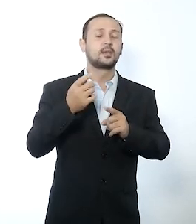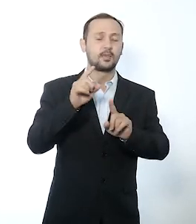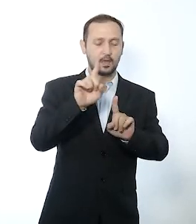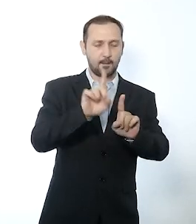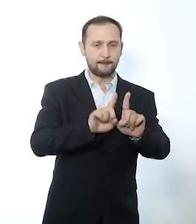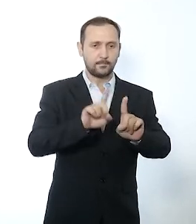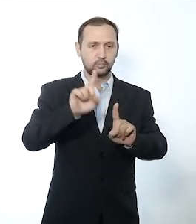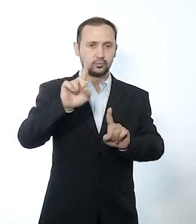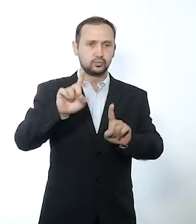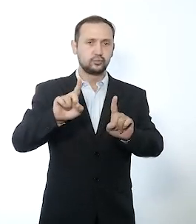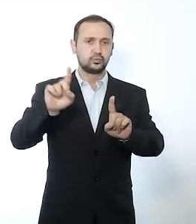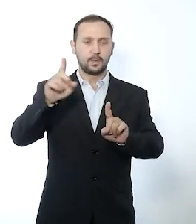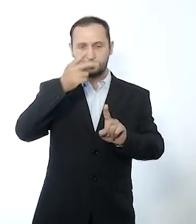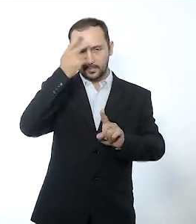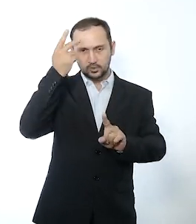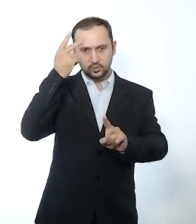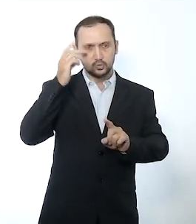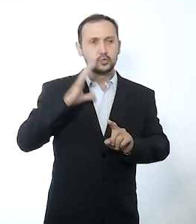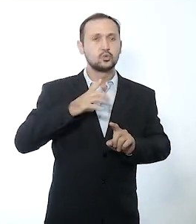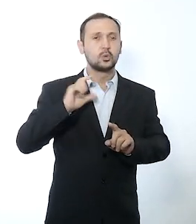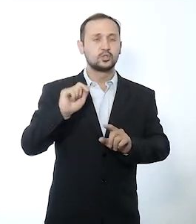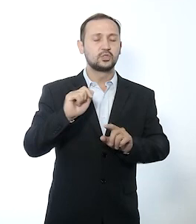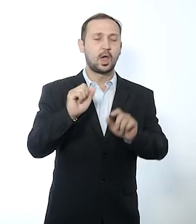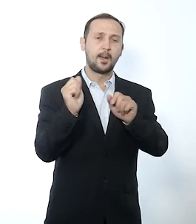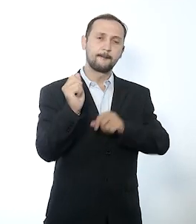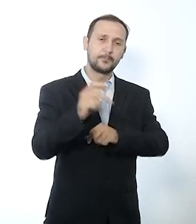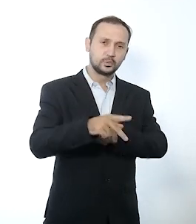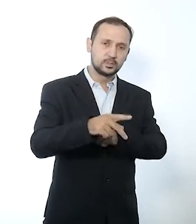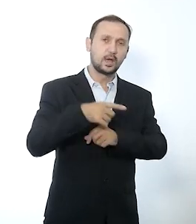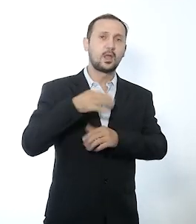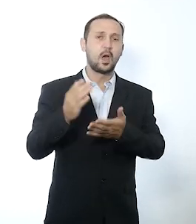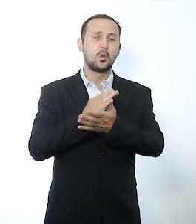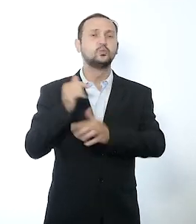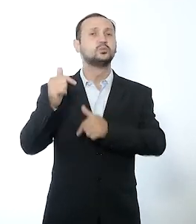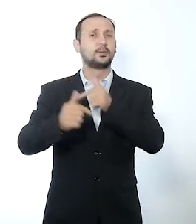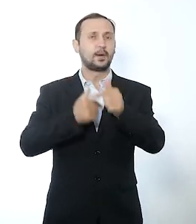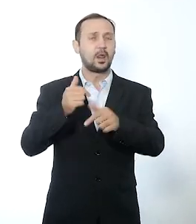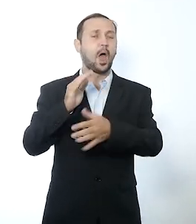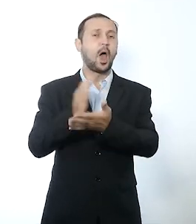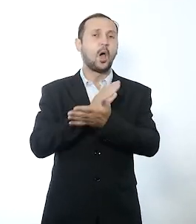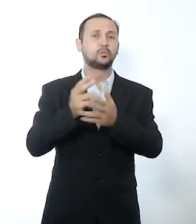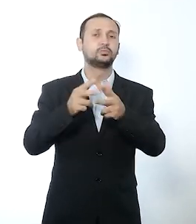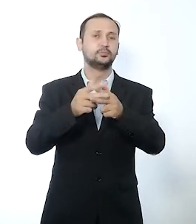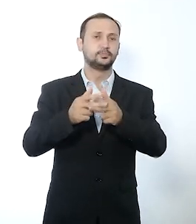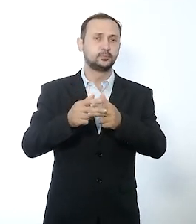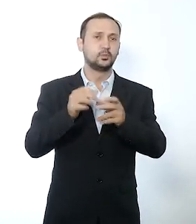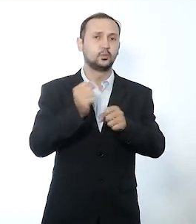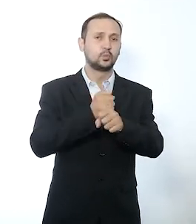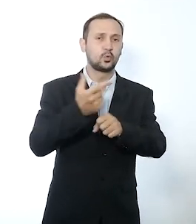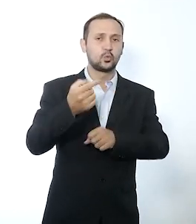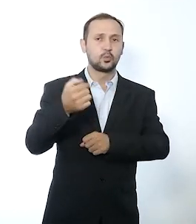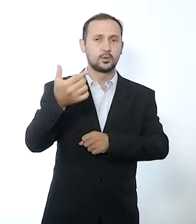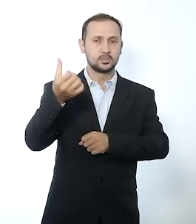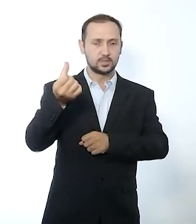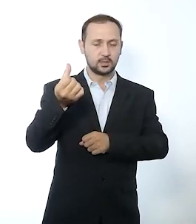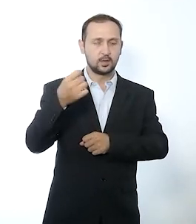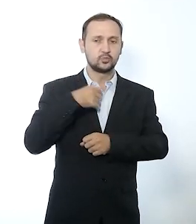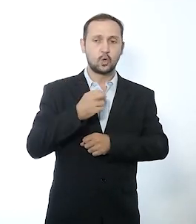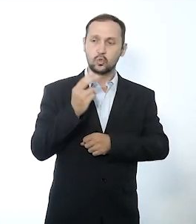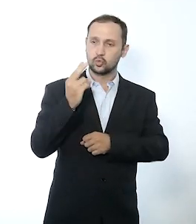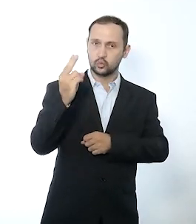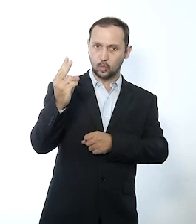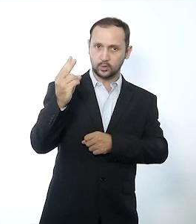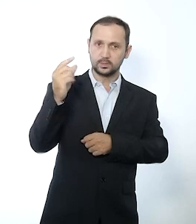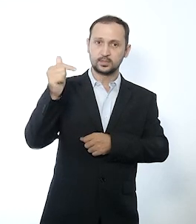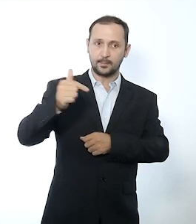da proporção de servidores ativos, inativos ou aposentados. Em 2006, a proporção era de 2 servidores ativos